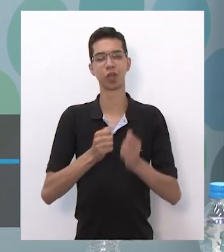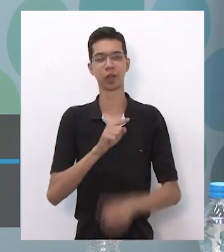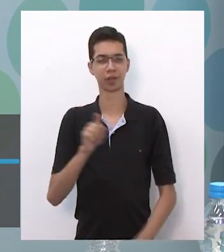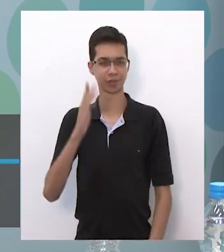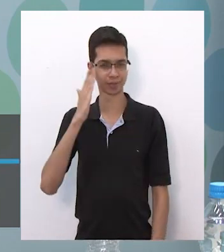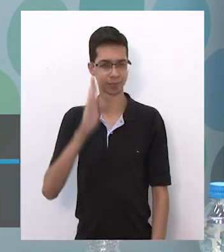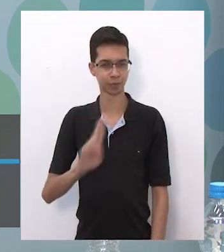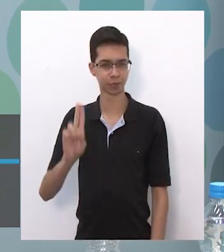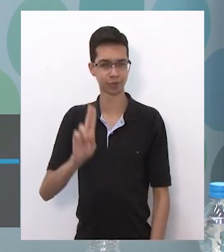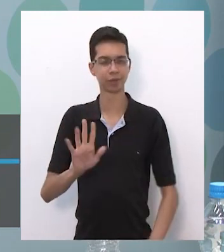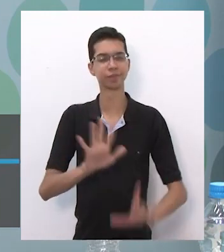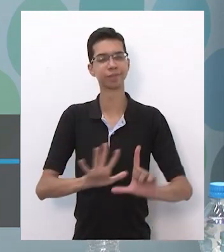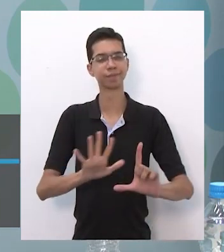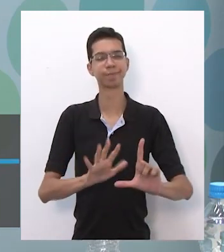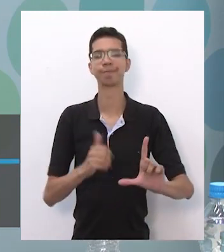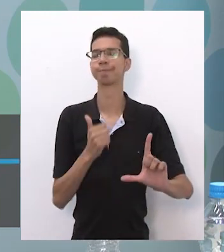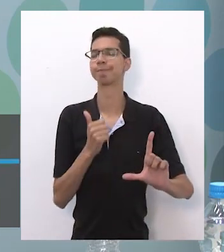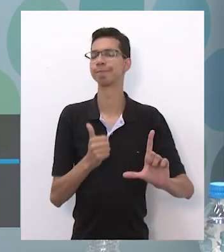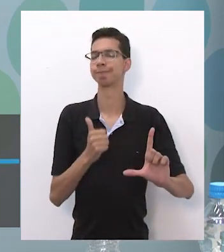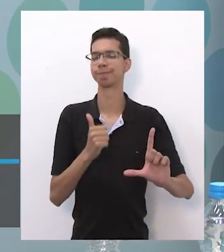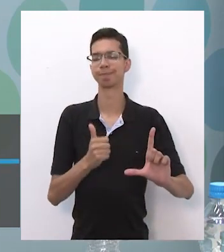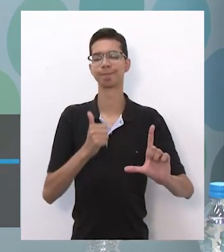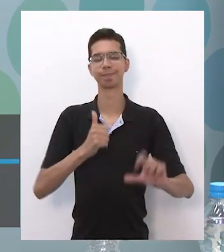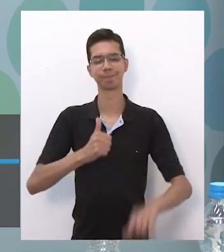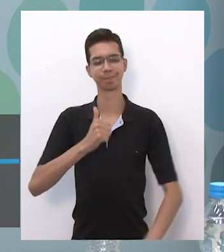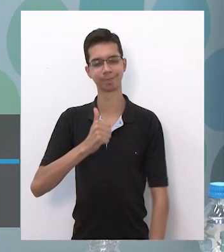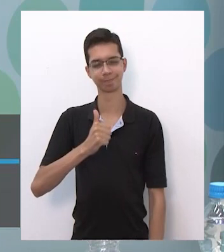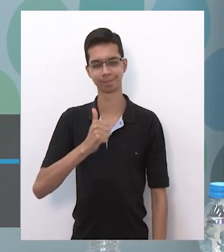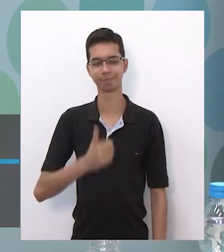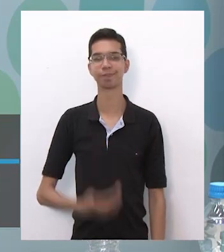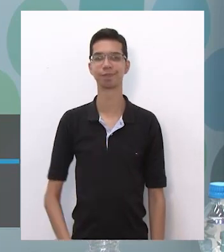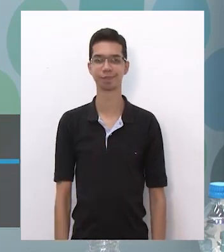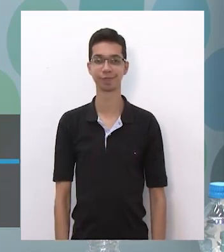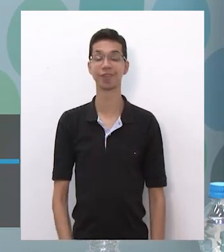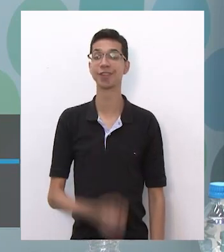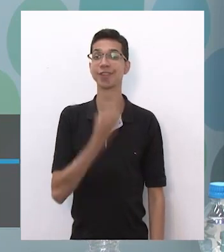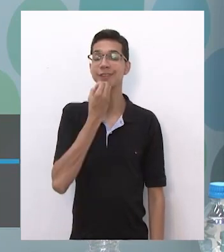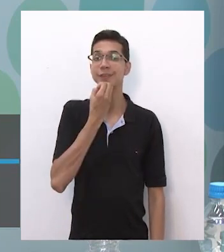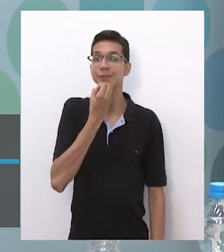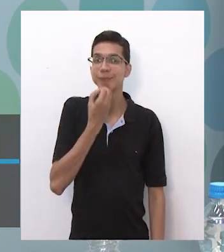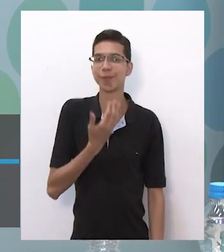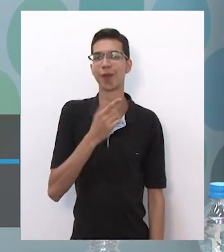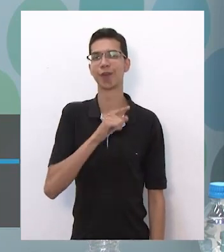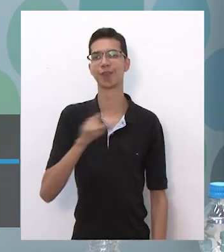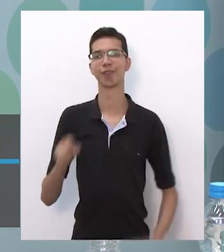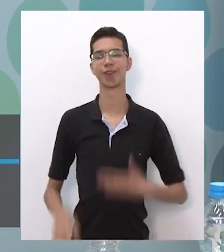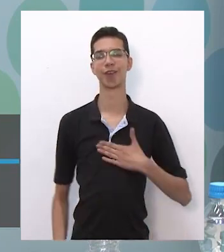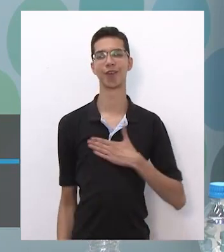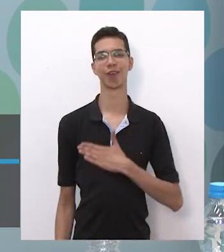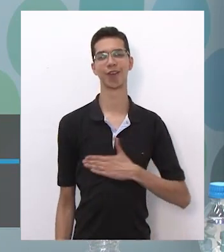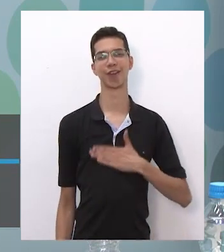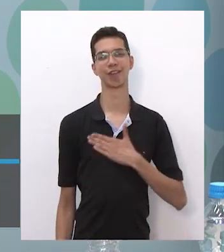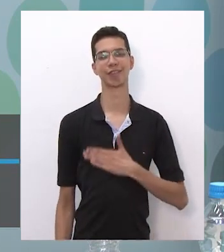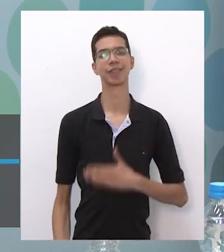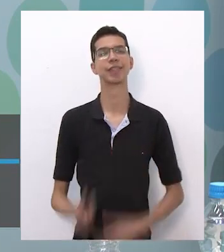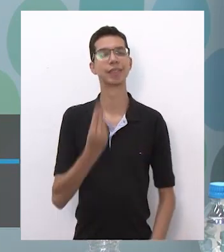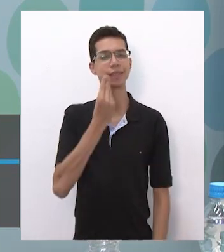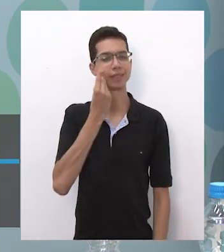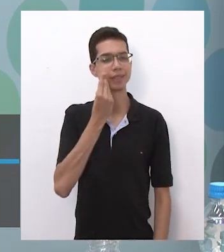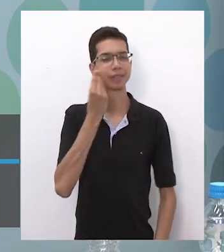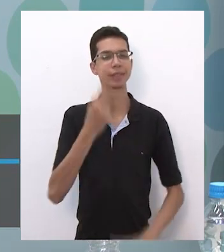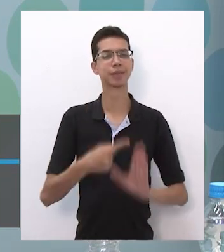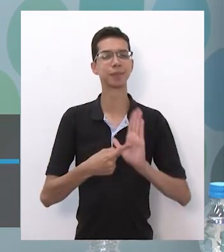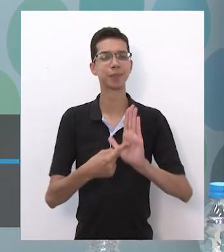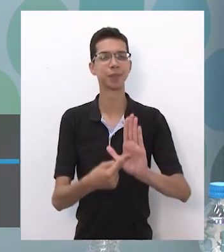uma plataforma muito útil. Então, que bom que vocês gostaram. Realmente, a gente tentou mostrar um pouco do que foi essa